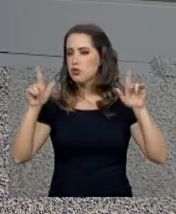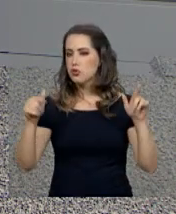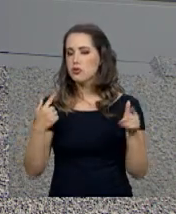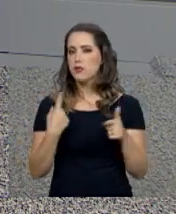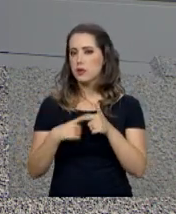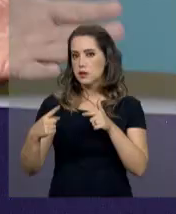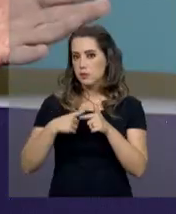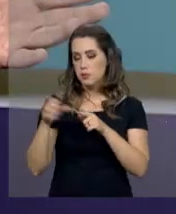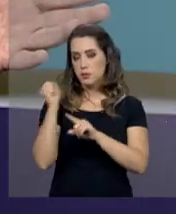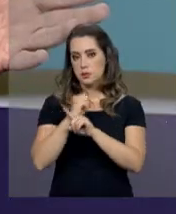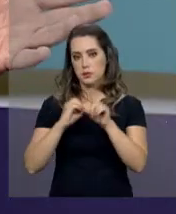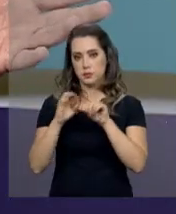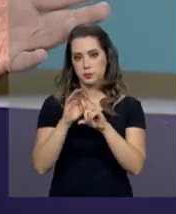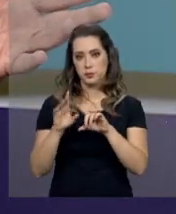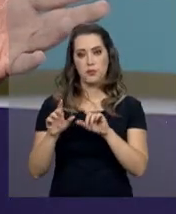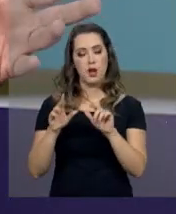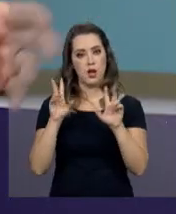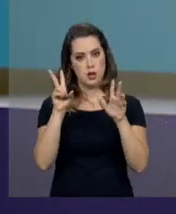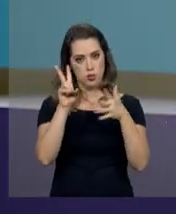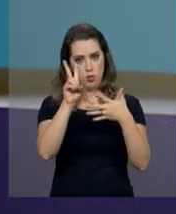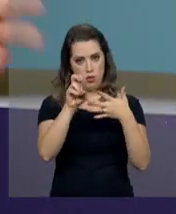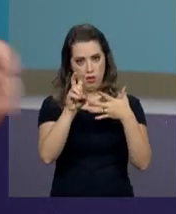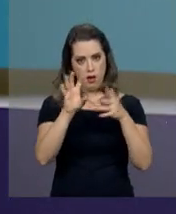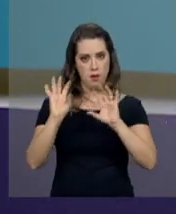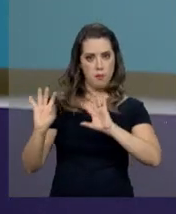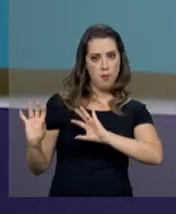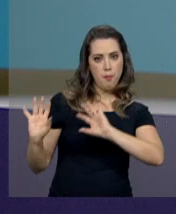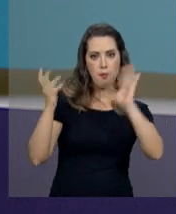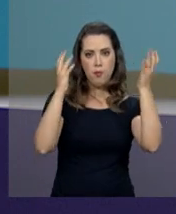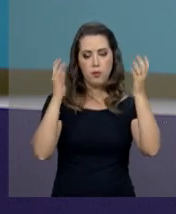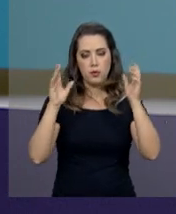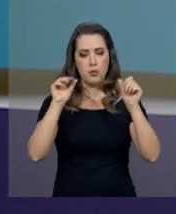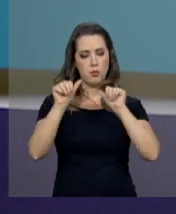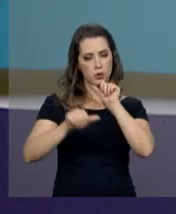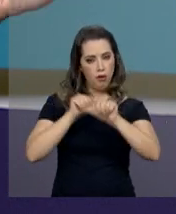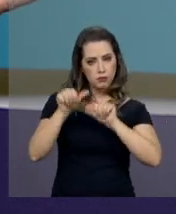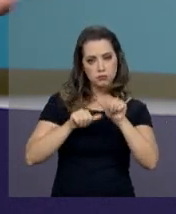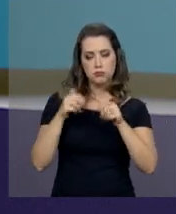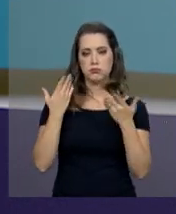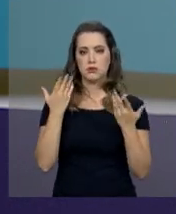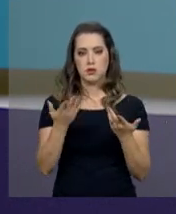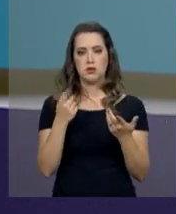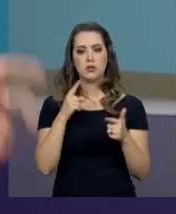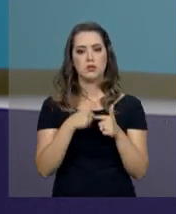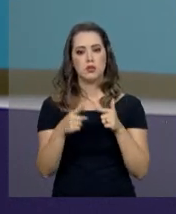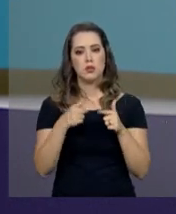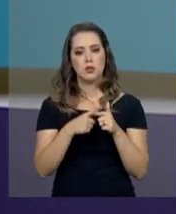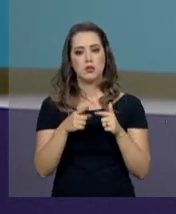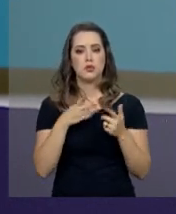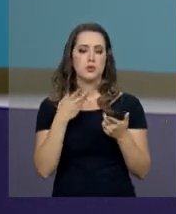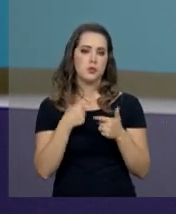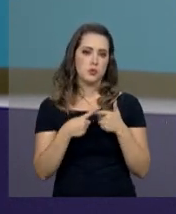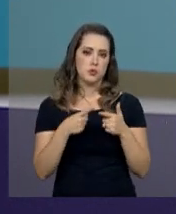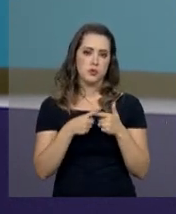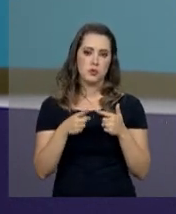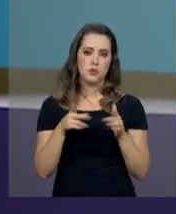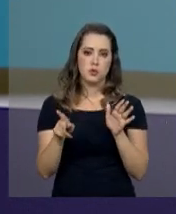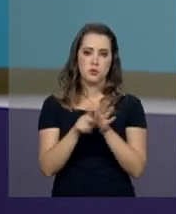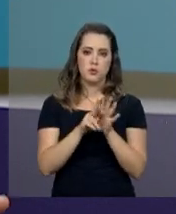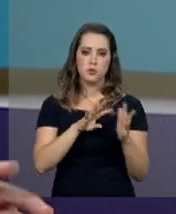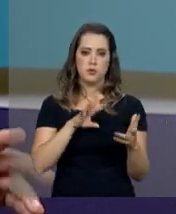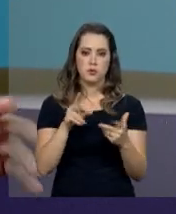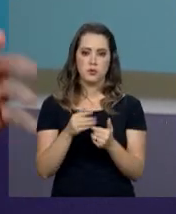das mudanças climáticas e como isso pode colocar em xeque o próprio o próprio planeta surgiu ali na